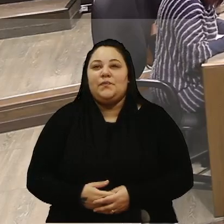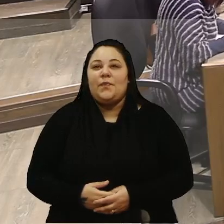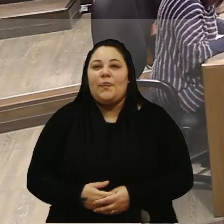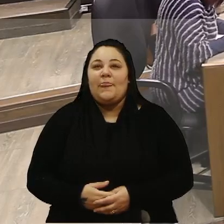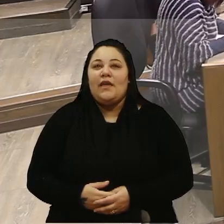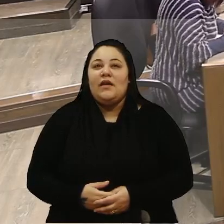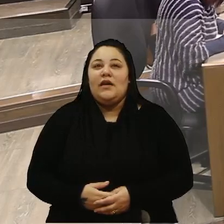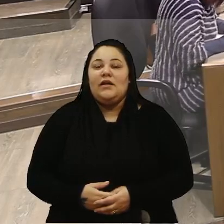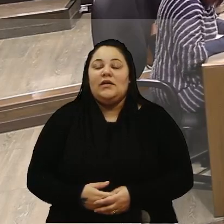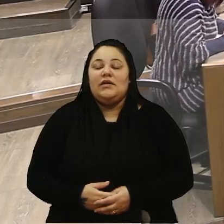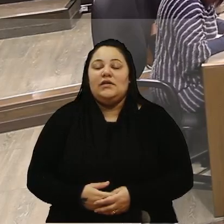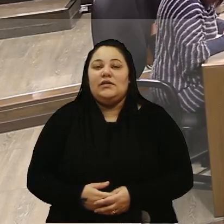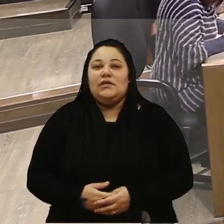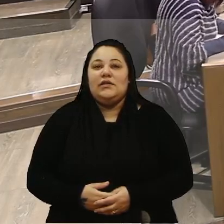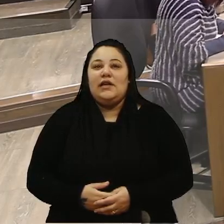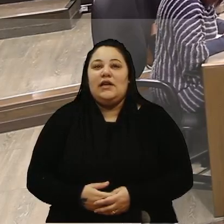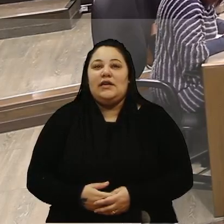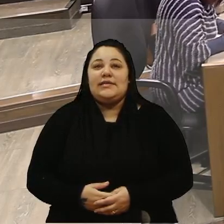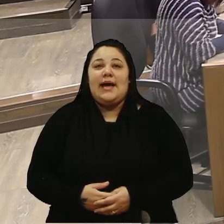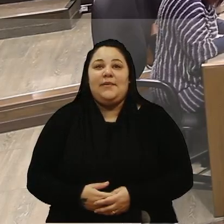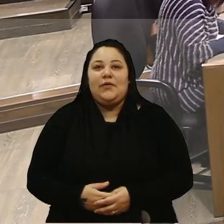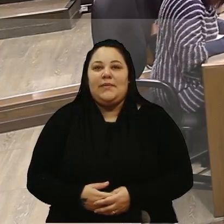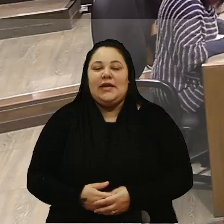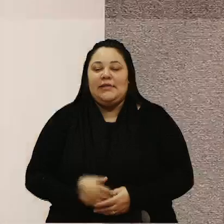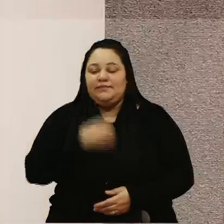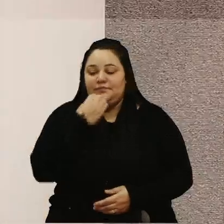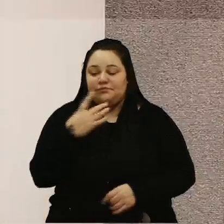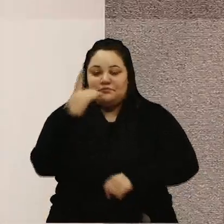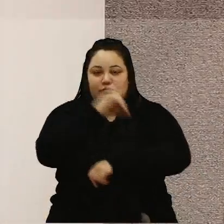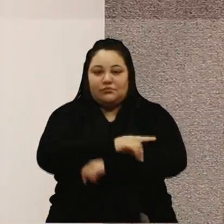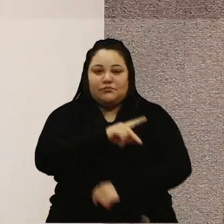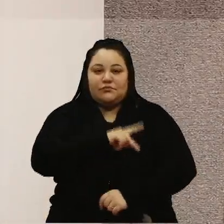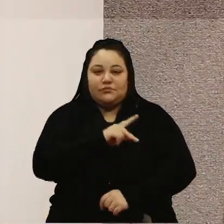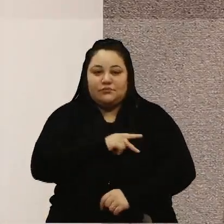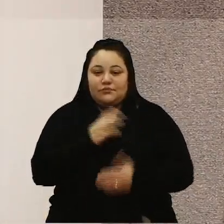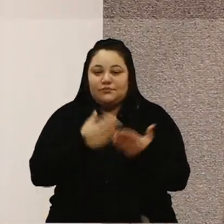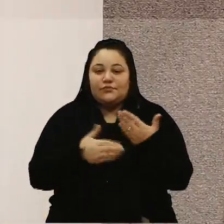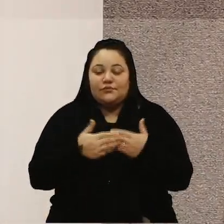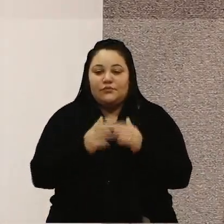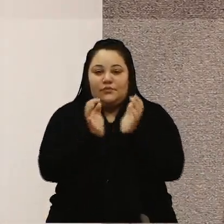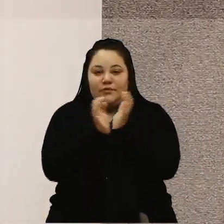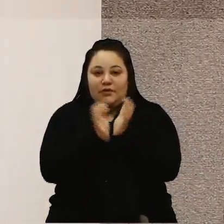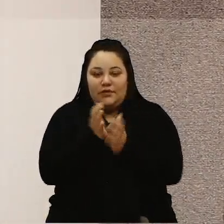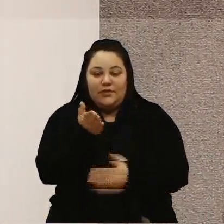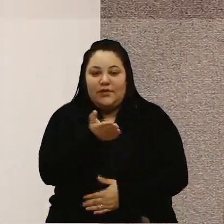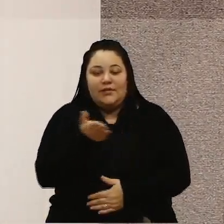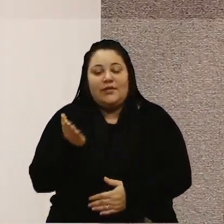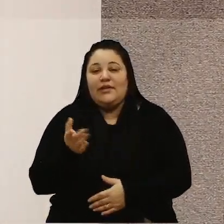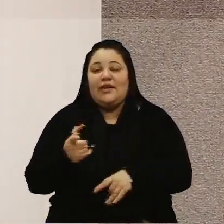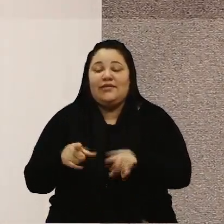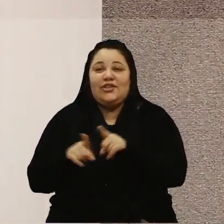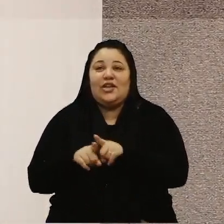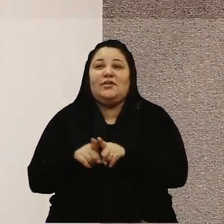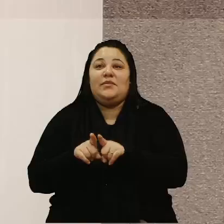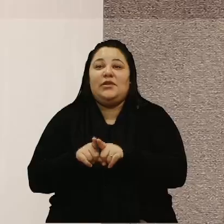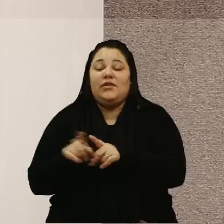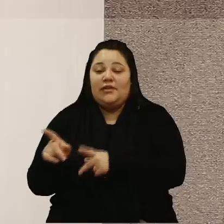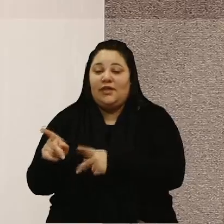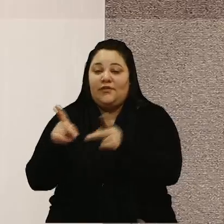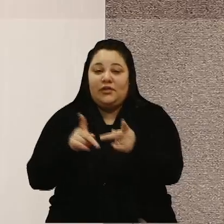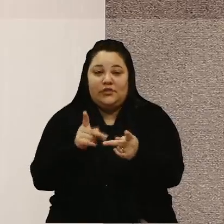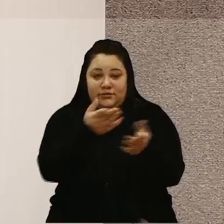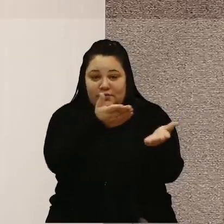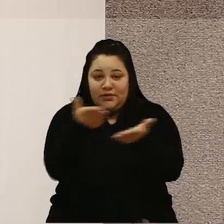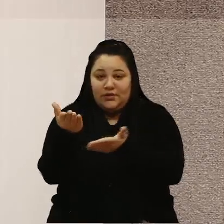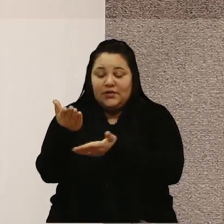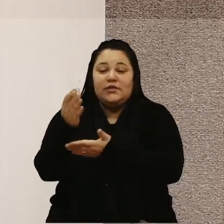presidente. Bom dia, presidente, nobres colegas, também aos alunos, aos visitantes que estão aqui nessa oportunidade, alunos da